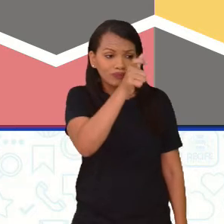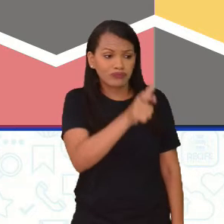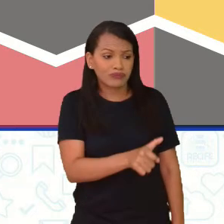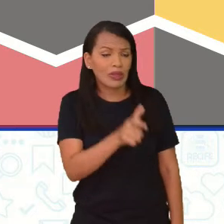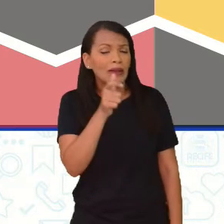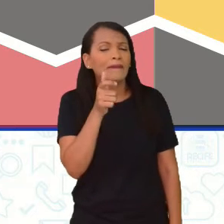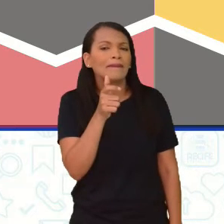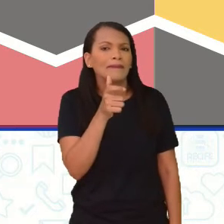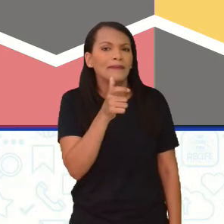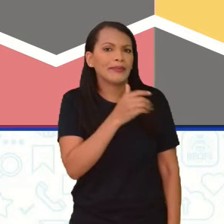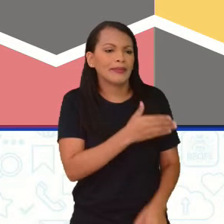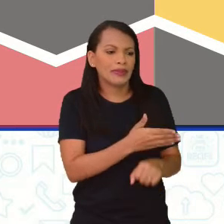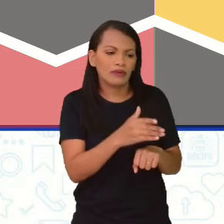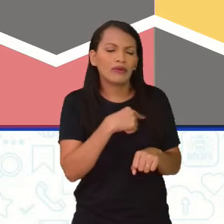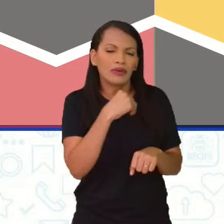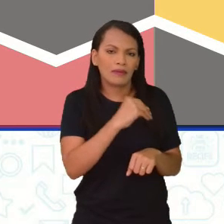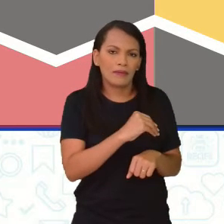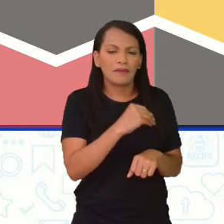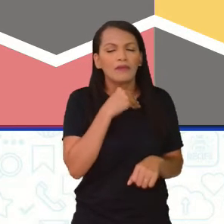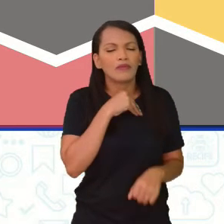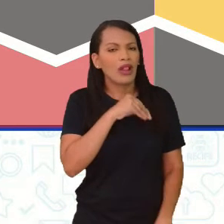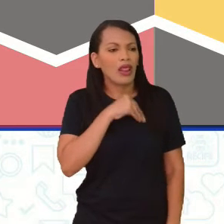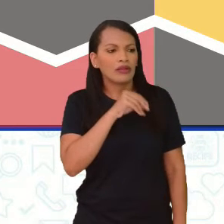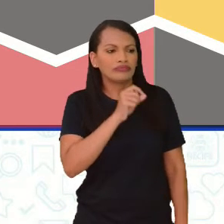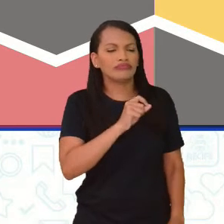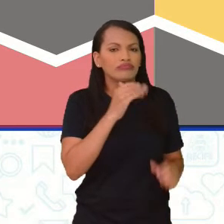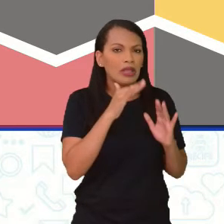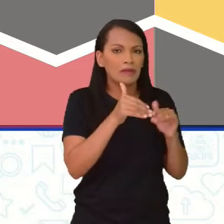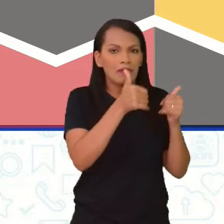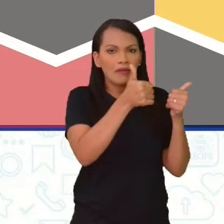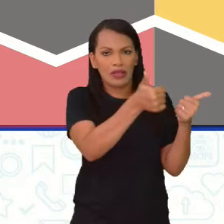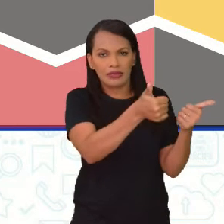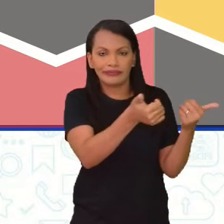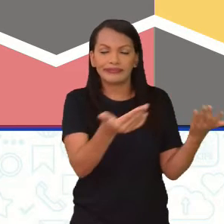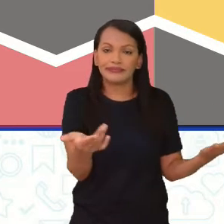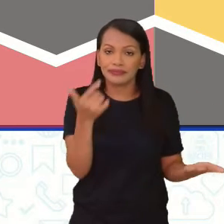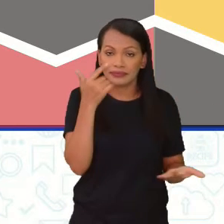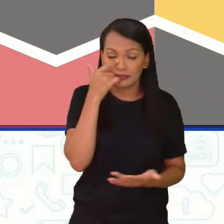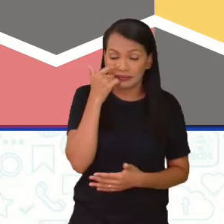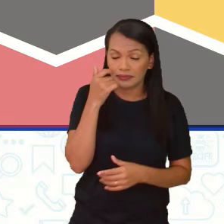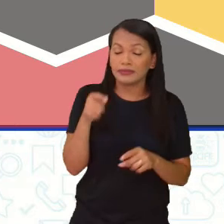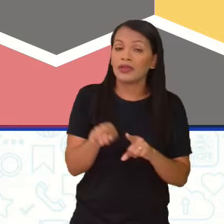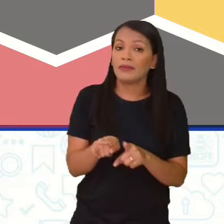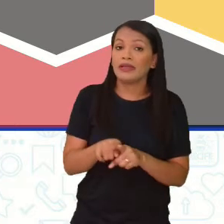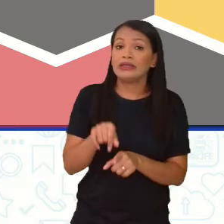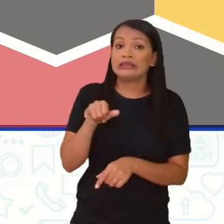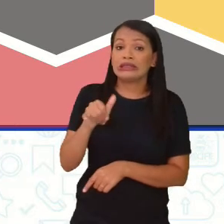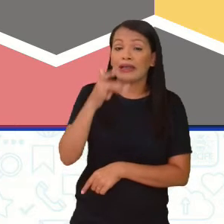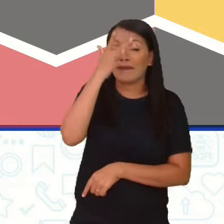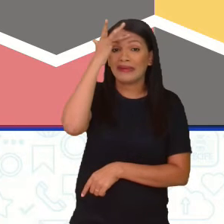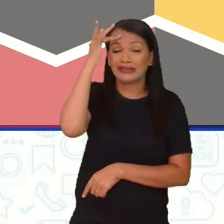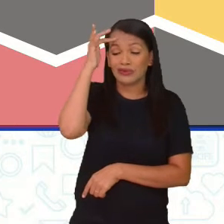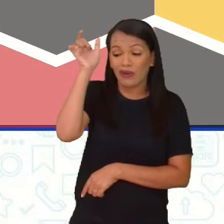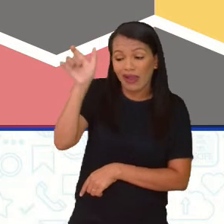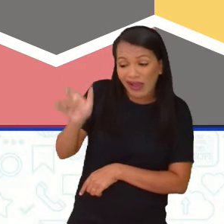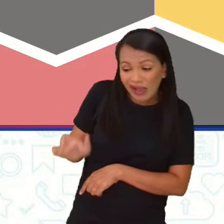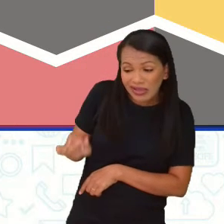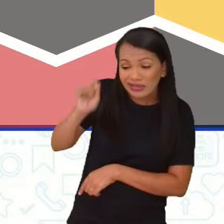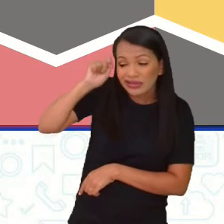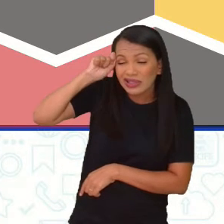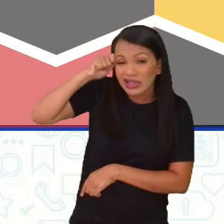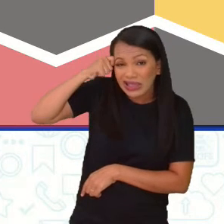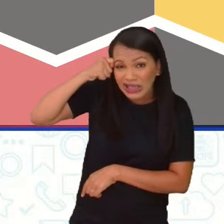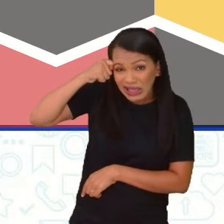é maior, porque existe ainda, somada a essa questão, a desigualdade de gênero, né? Então, nesse sentido,